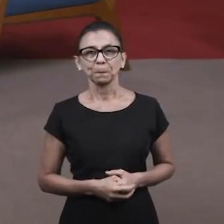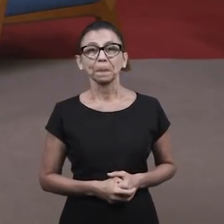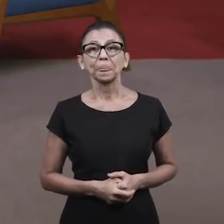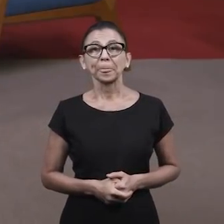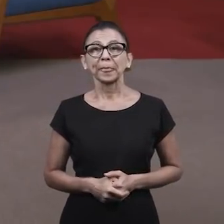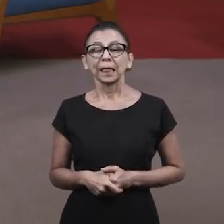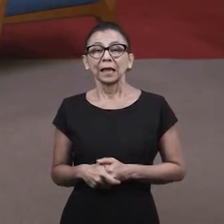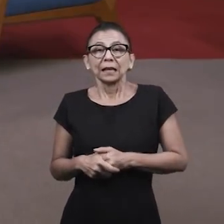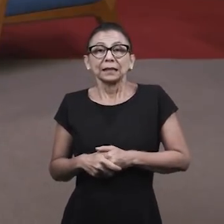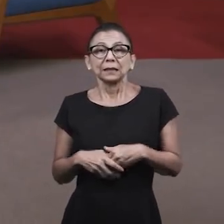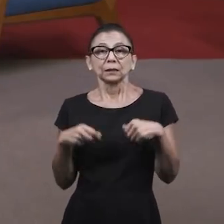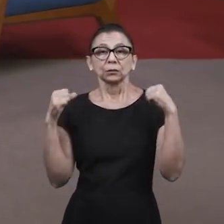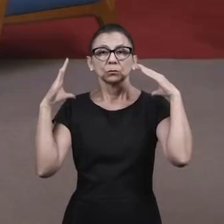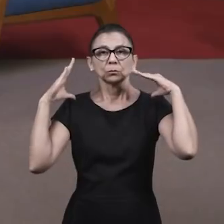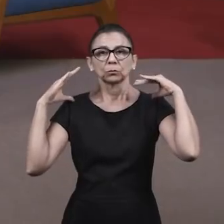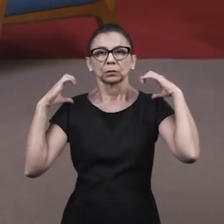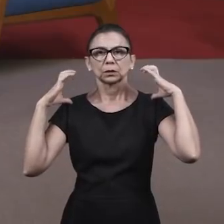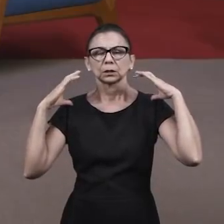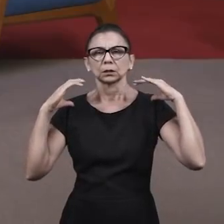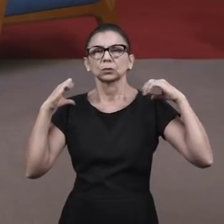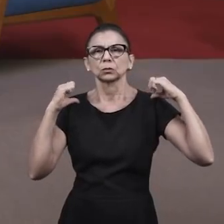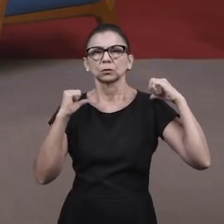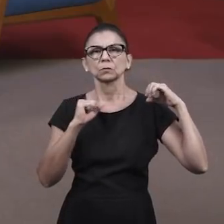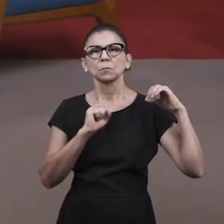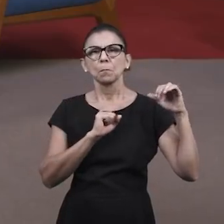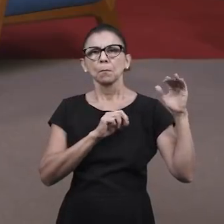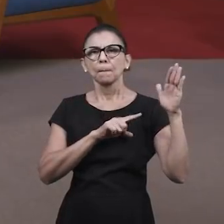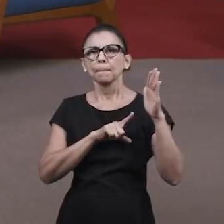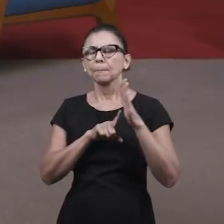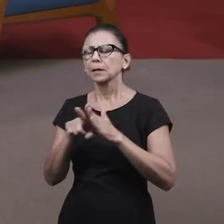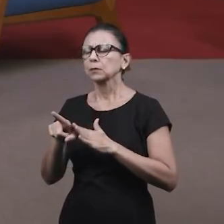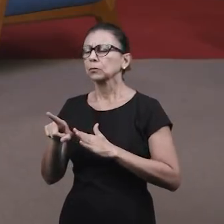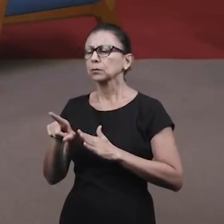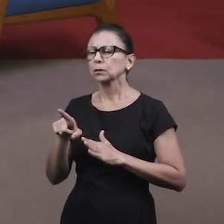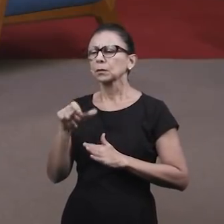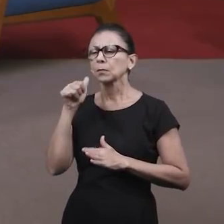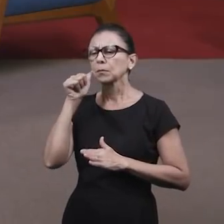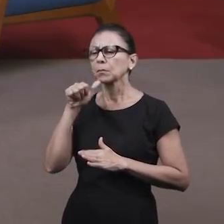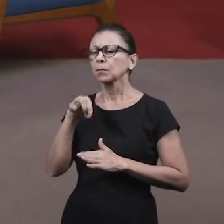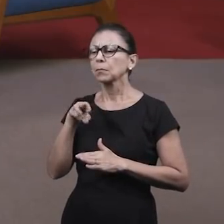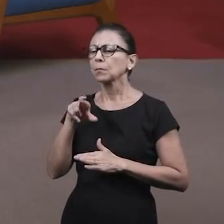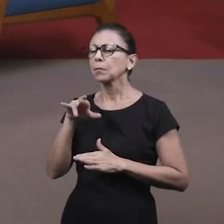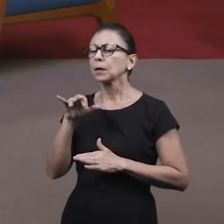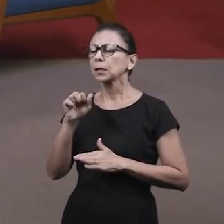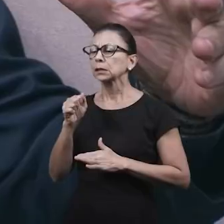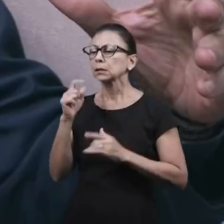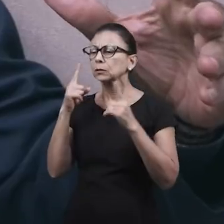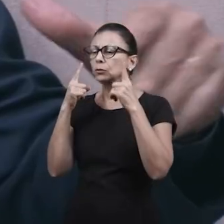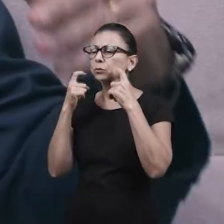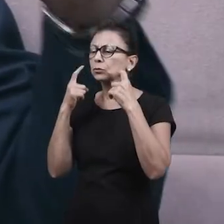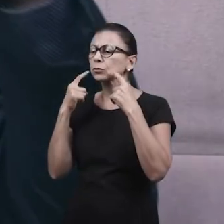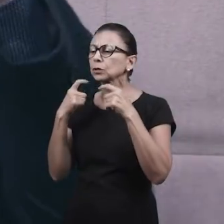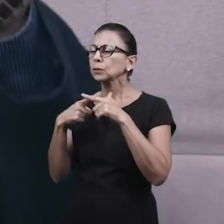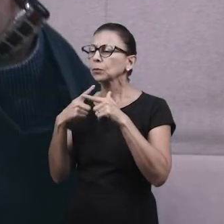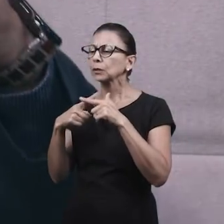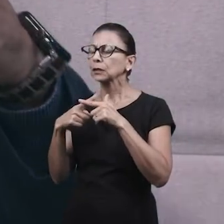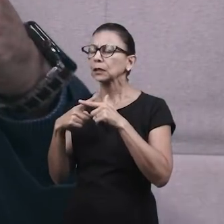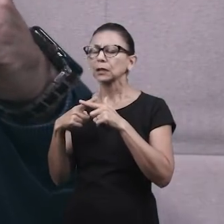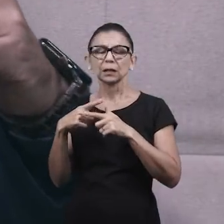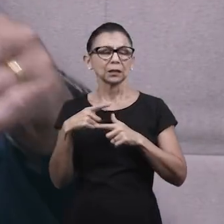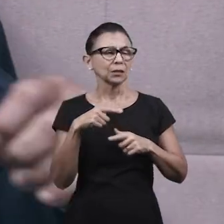conhece, mas há um momento que... Citou o nome, né? Exatamente, que vem a revelação, que